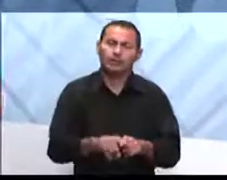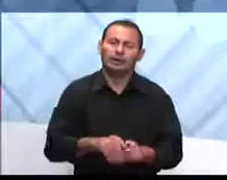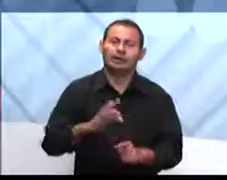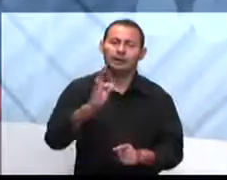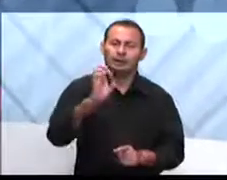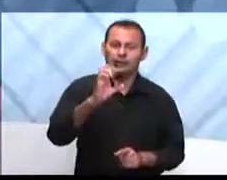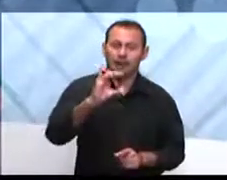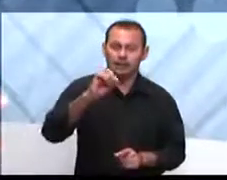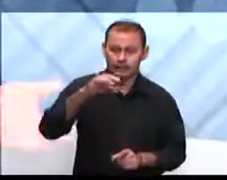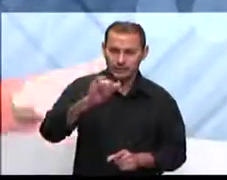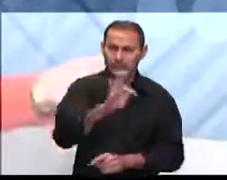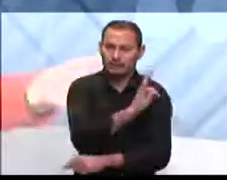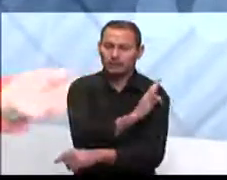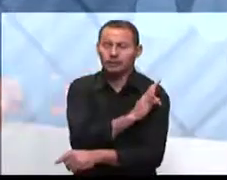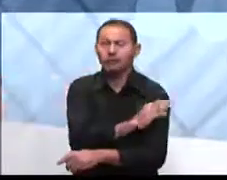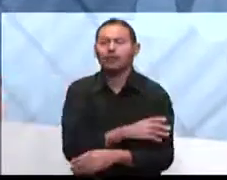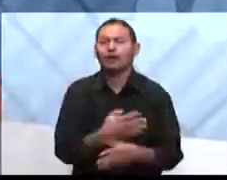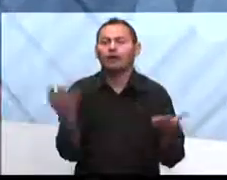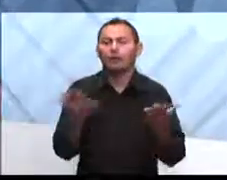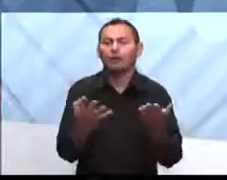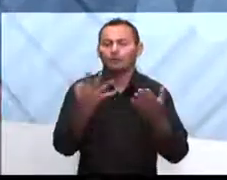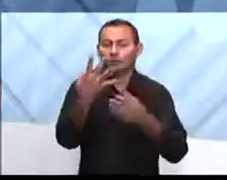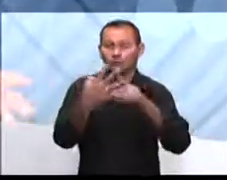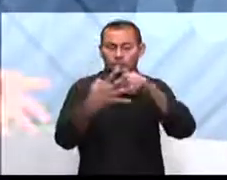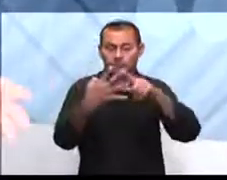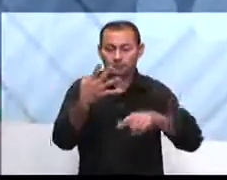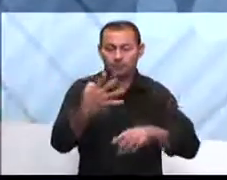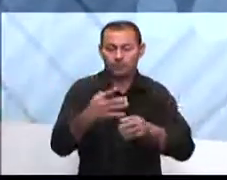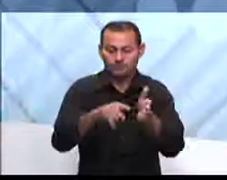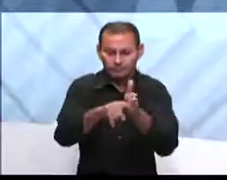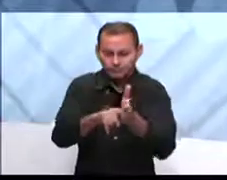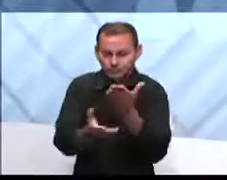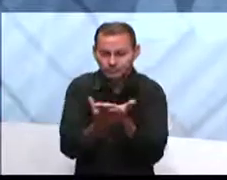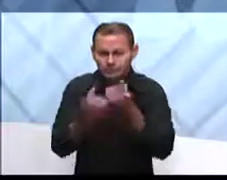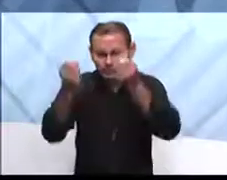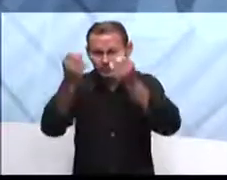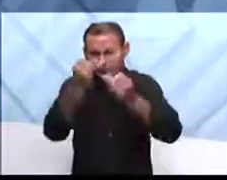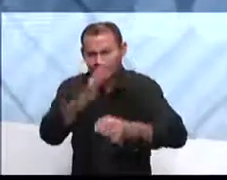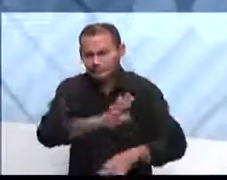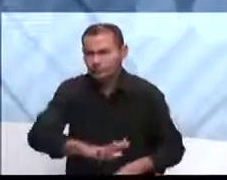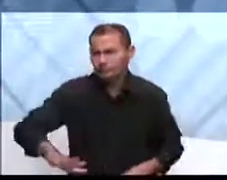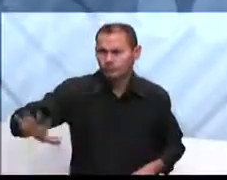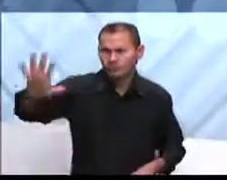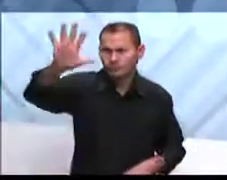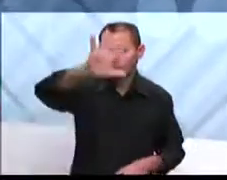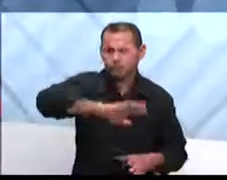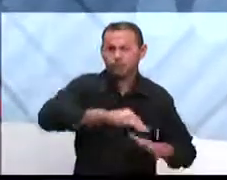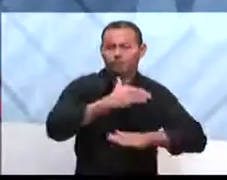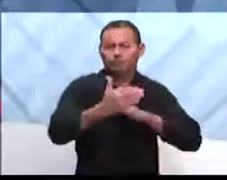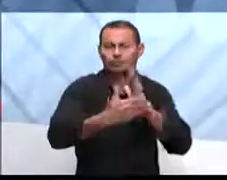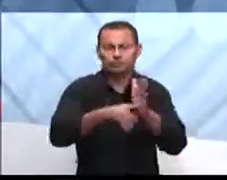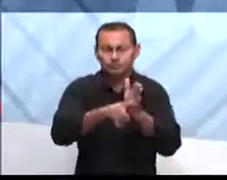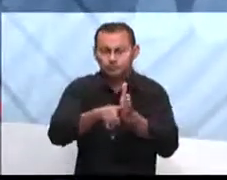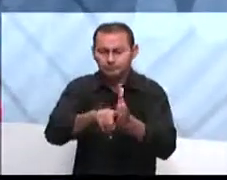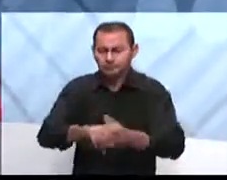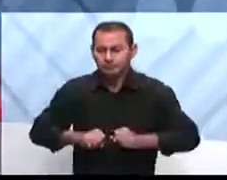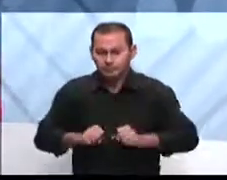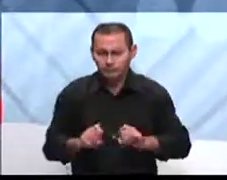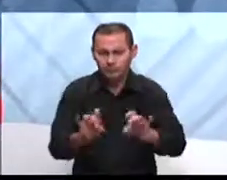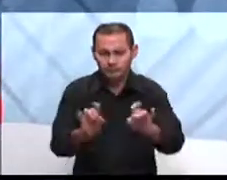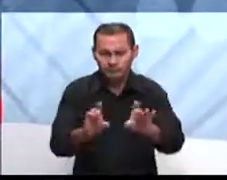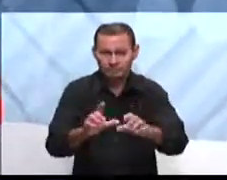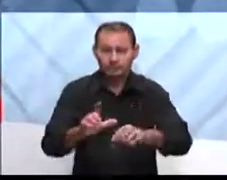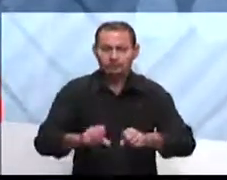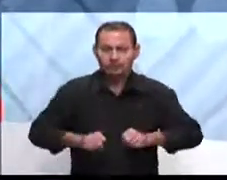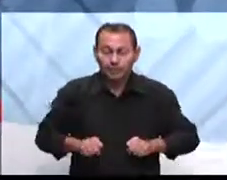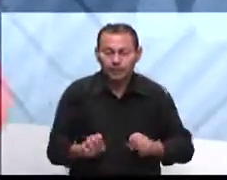4 pesquisas, então abordamos, sentido geral, todo o procedimento de pesquisa mercadológica,